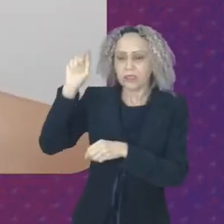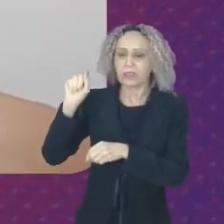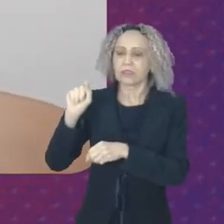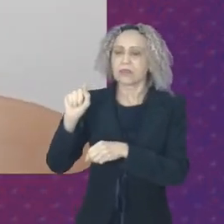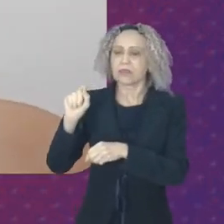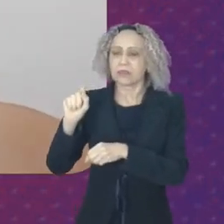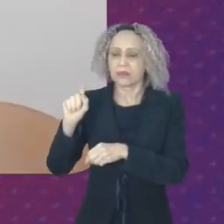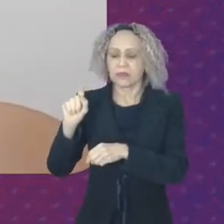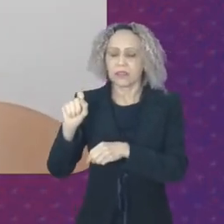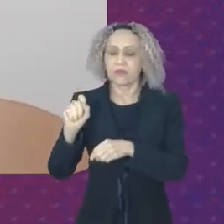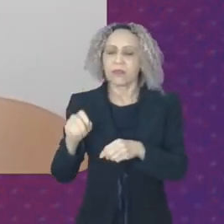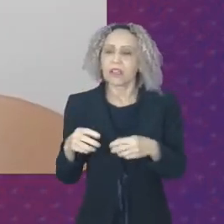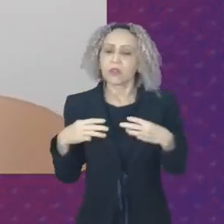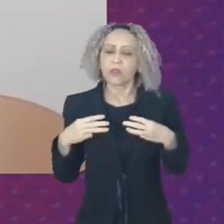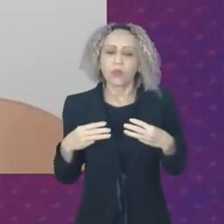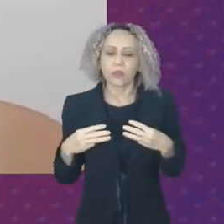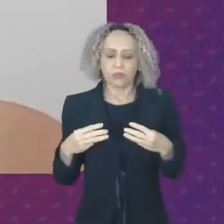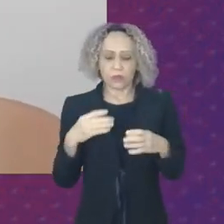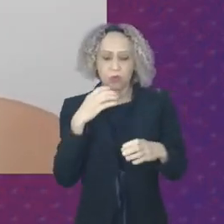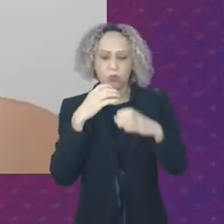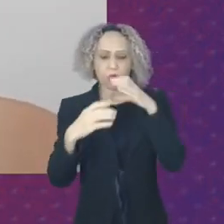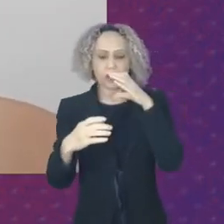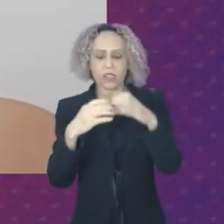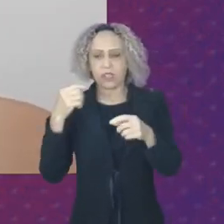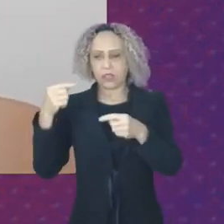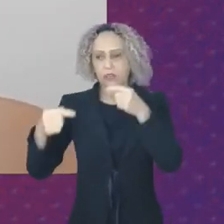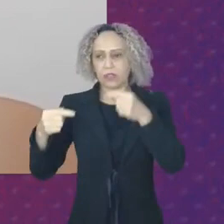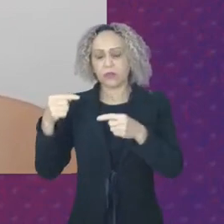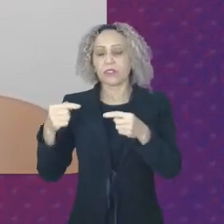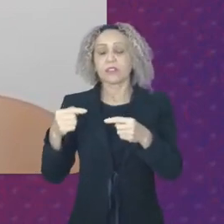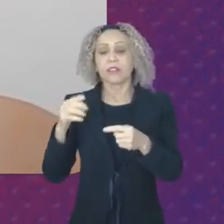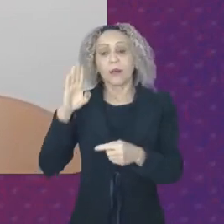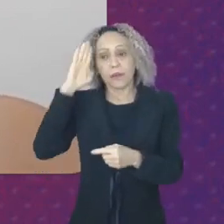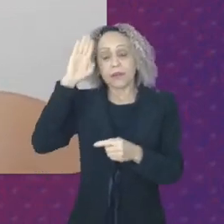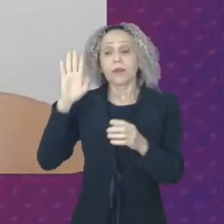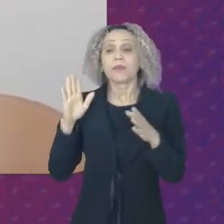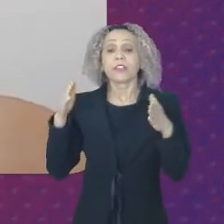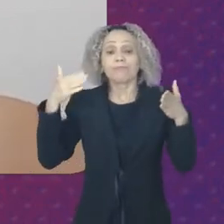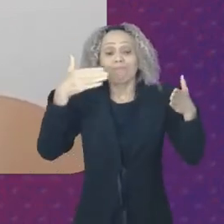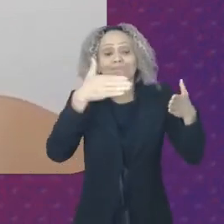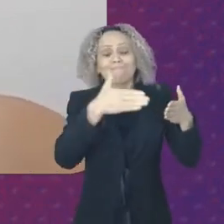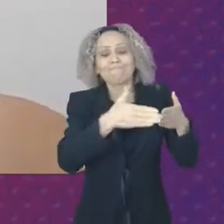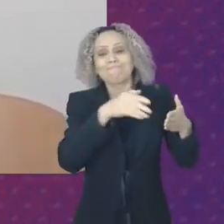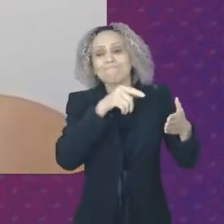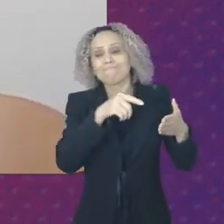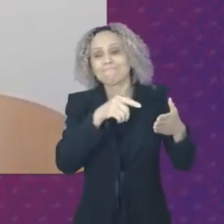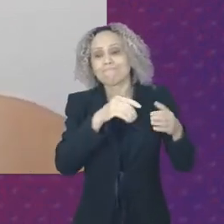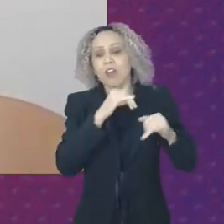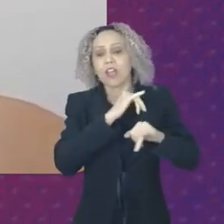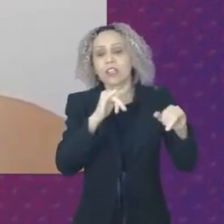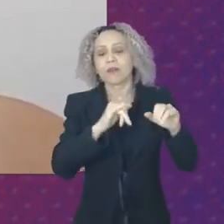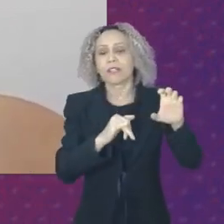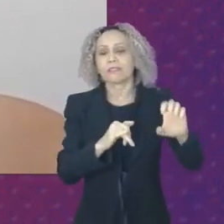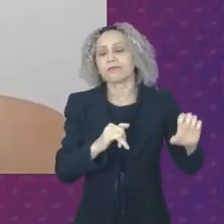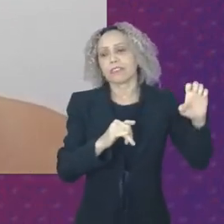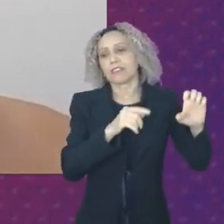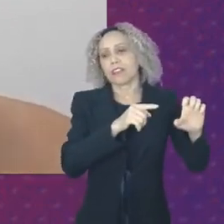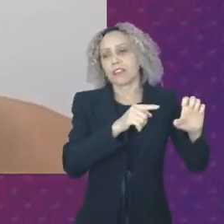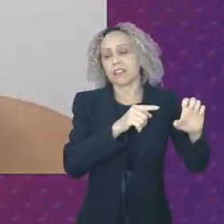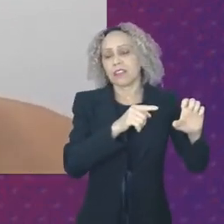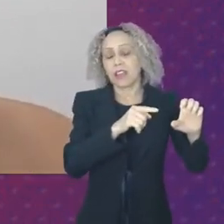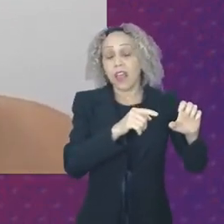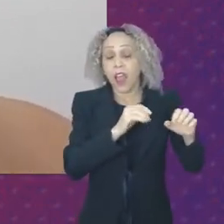comunicações de campanha política, principalmente as campanhas voltadas para a esquerda. porque são as campanhas que têm